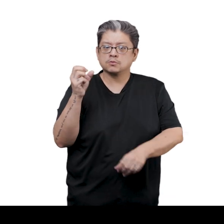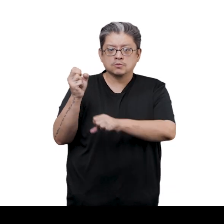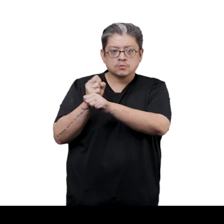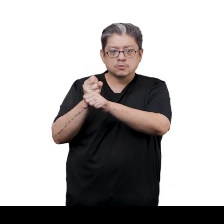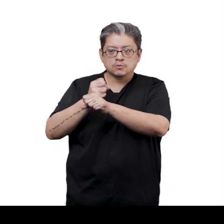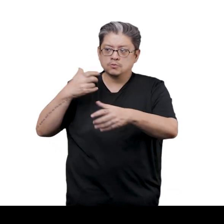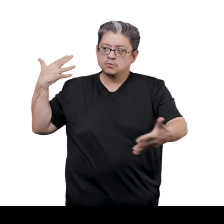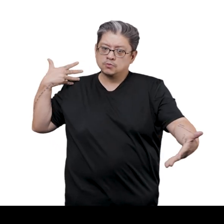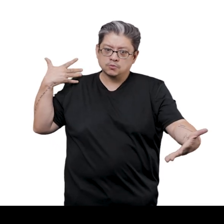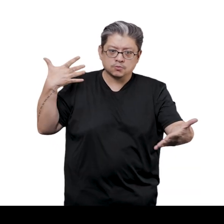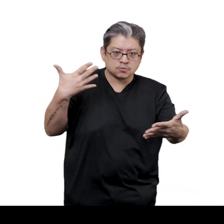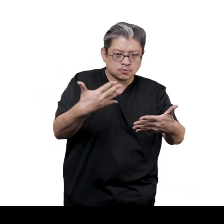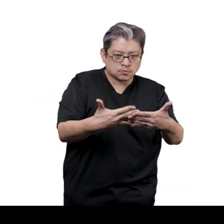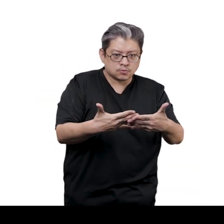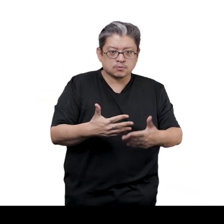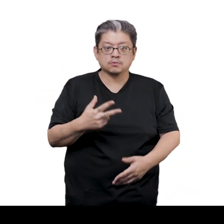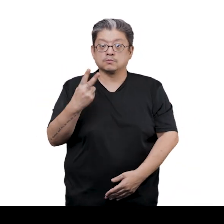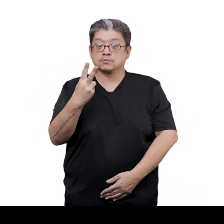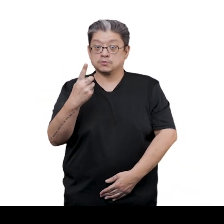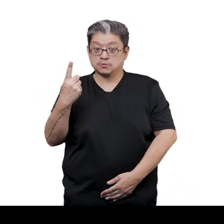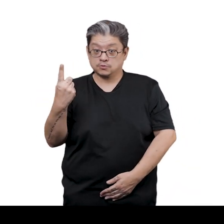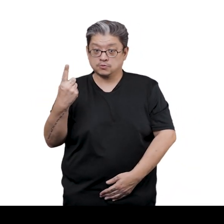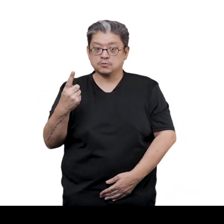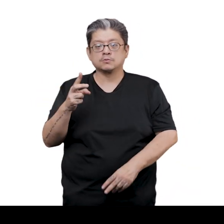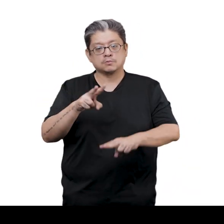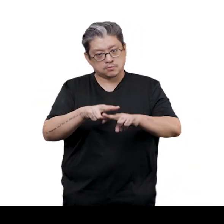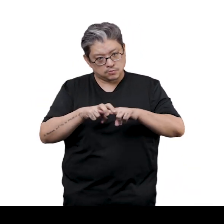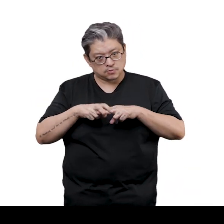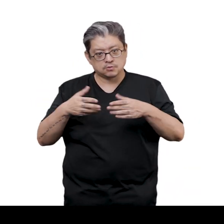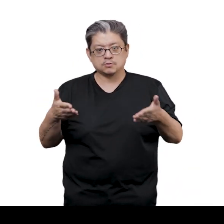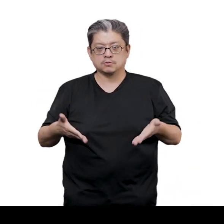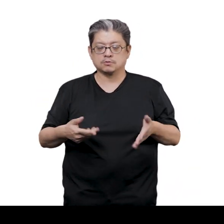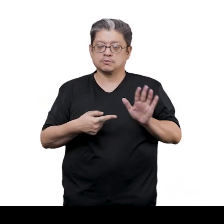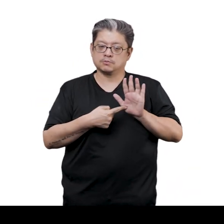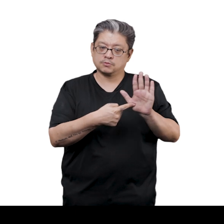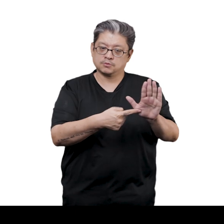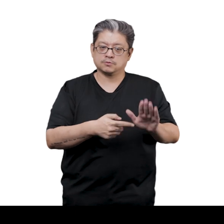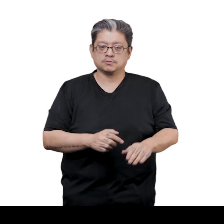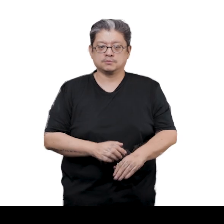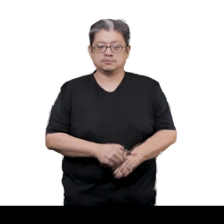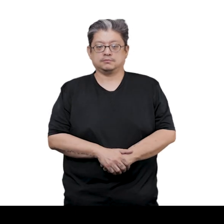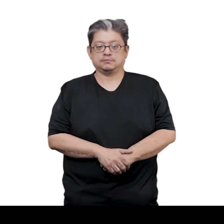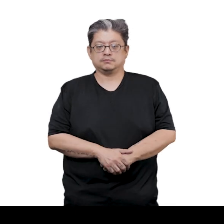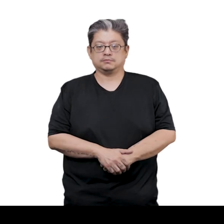delas por ocasião da organização desta mostra.